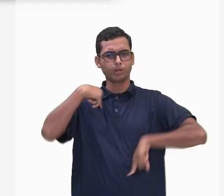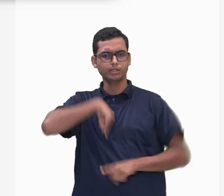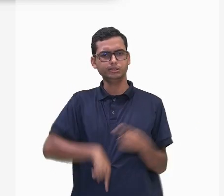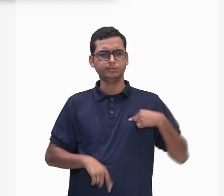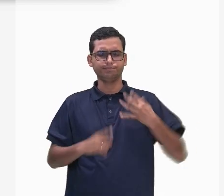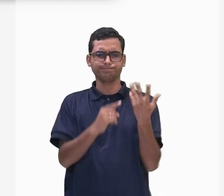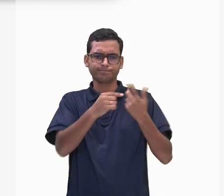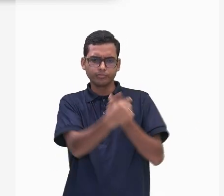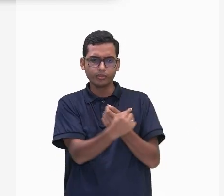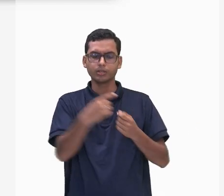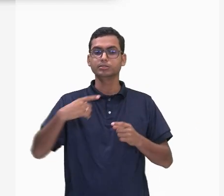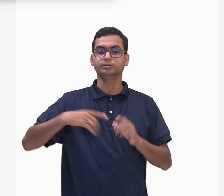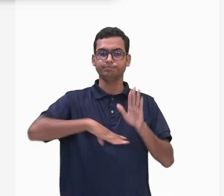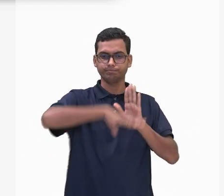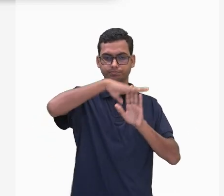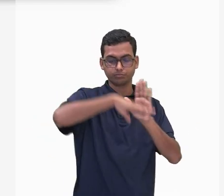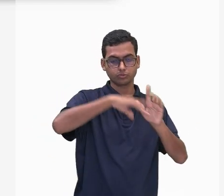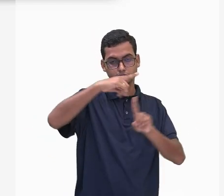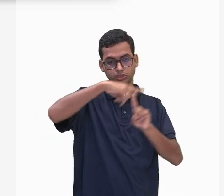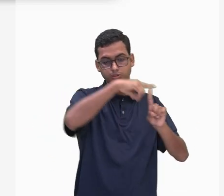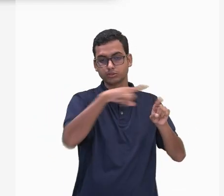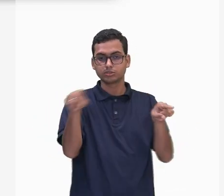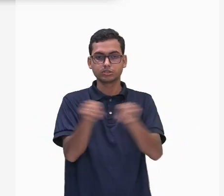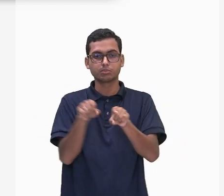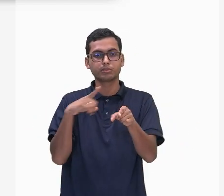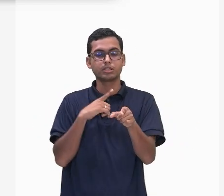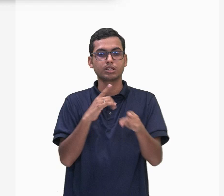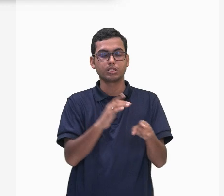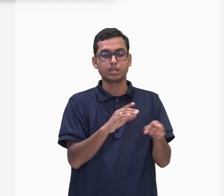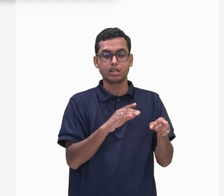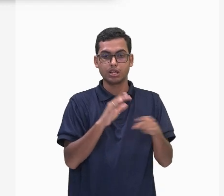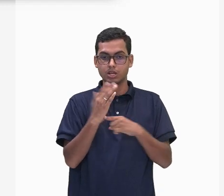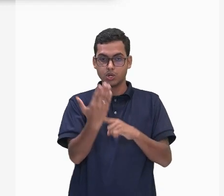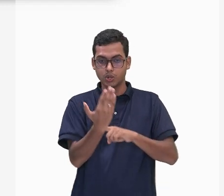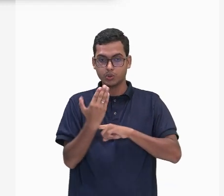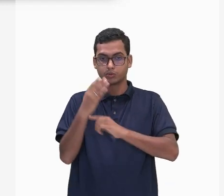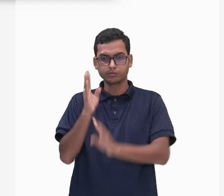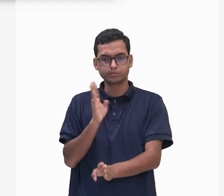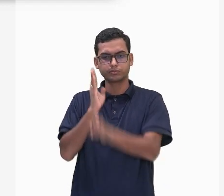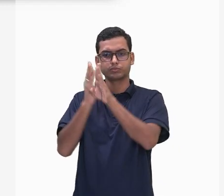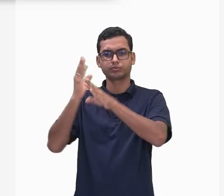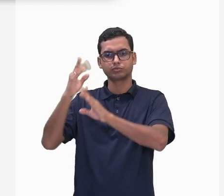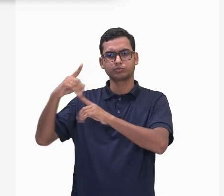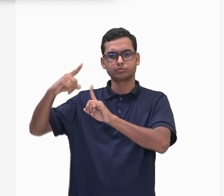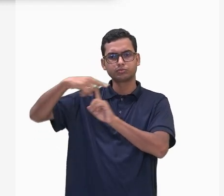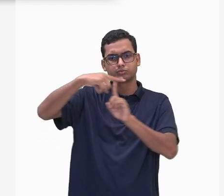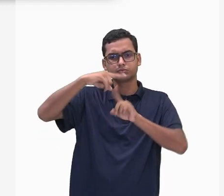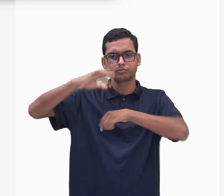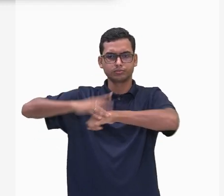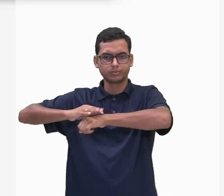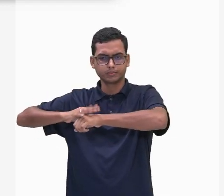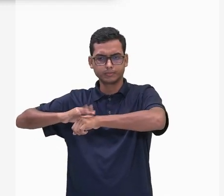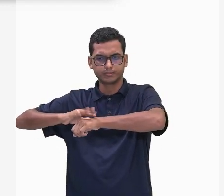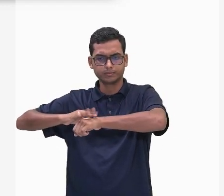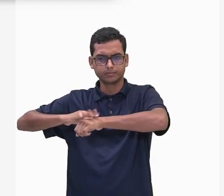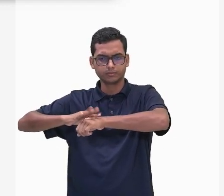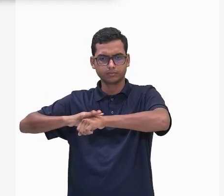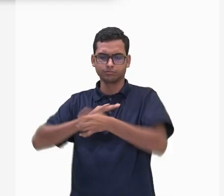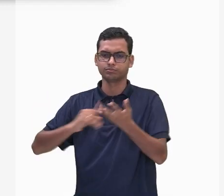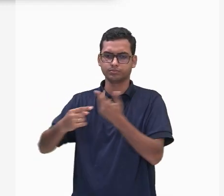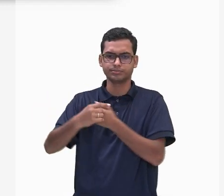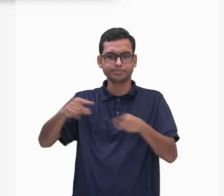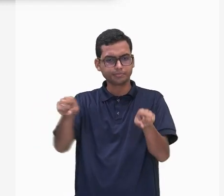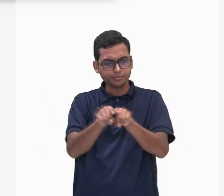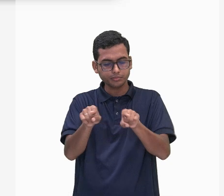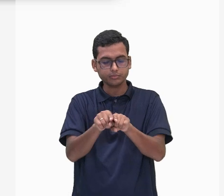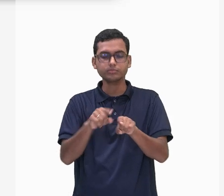e também ajudam a diagnosticar doenças. Né? Então, aqui a gente relaciona a importância desse estudo também com a